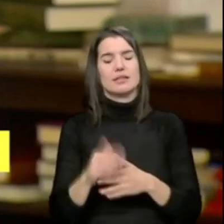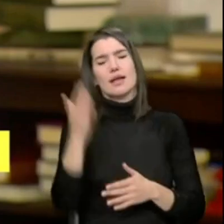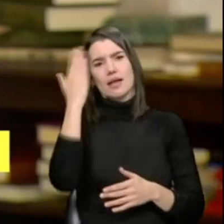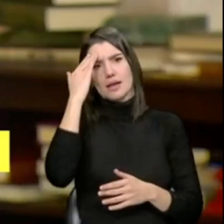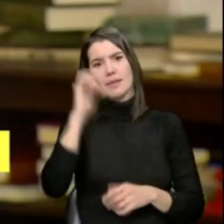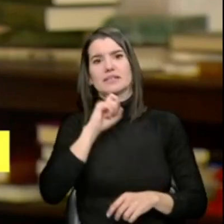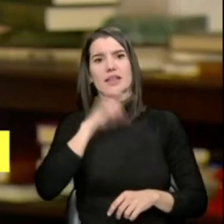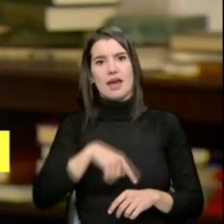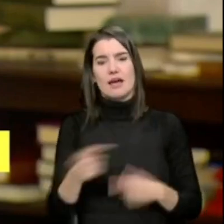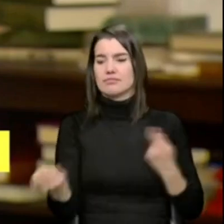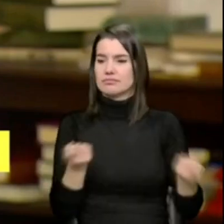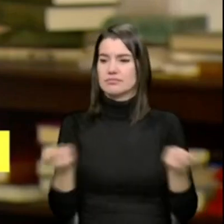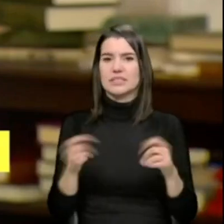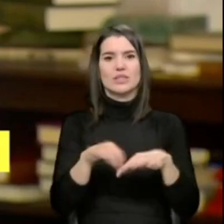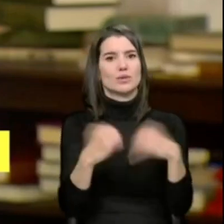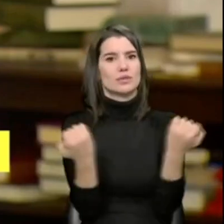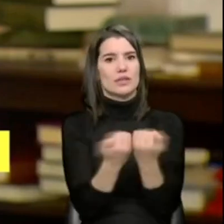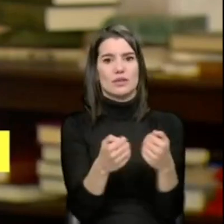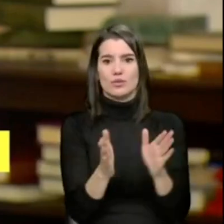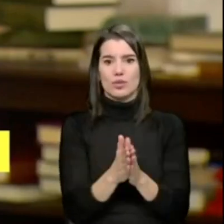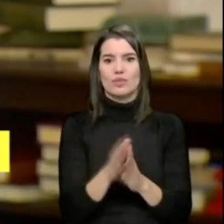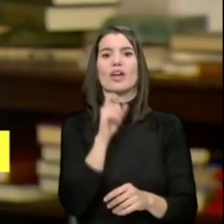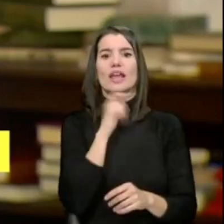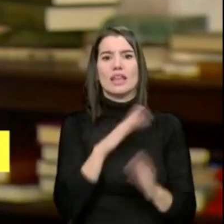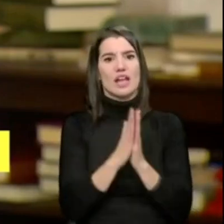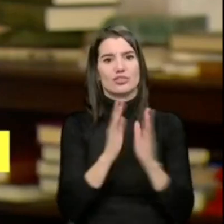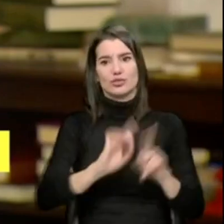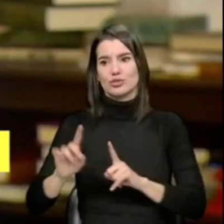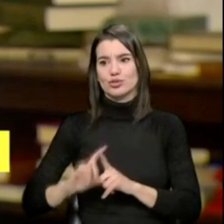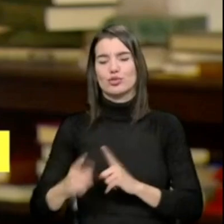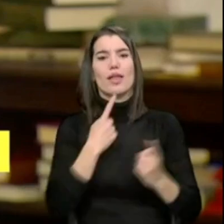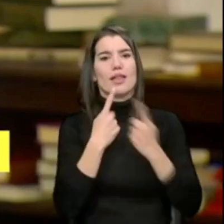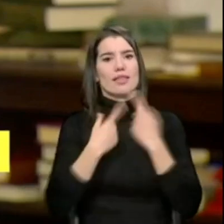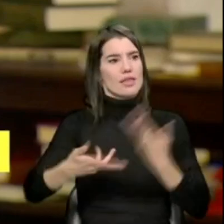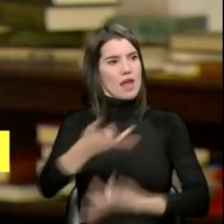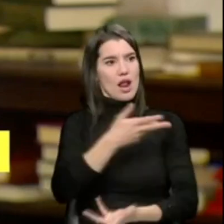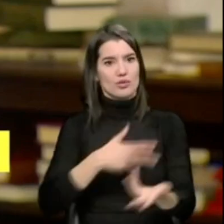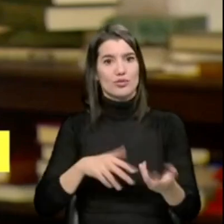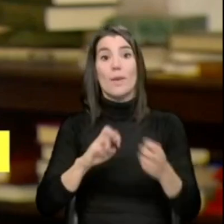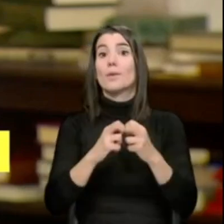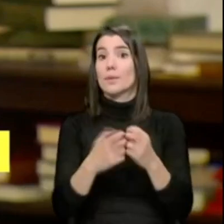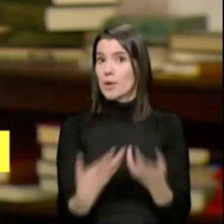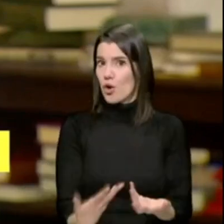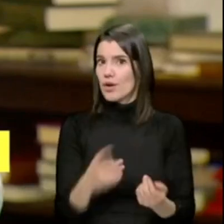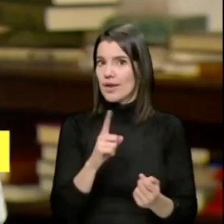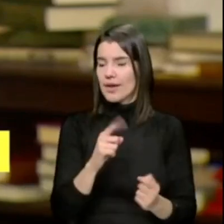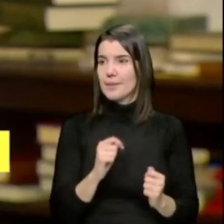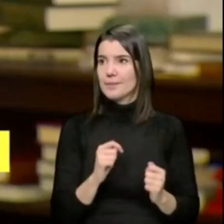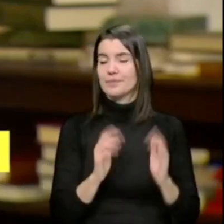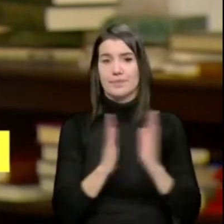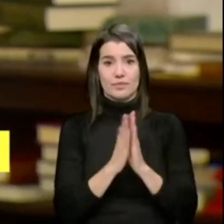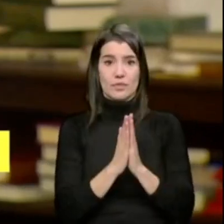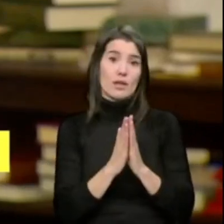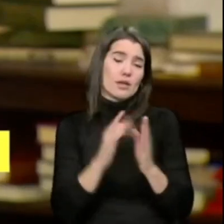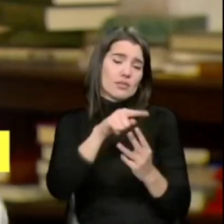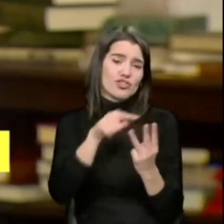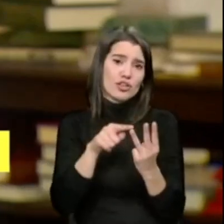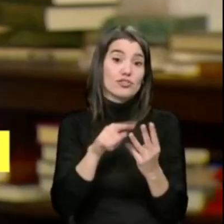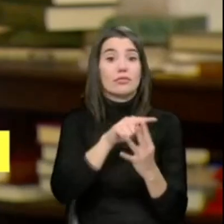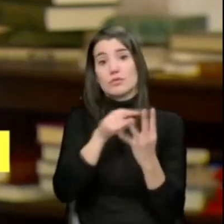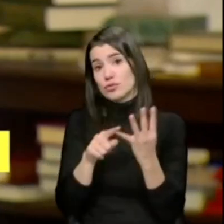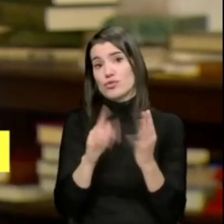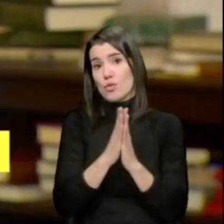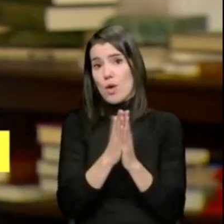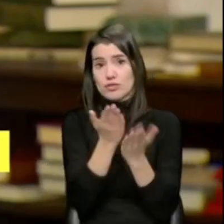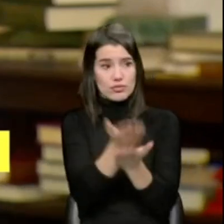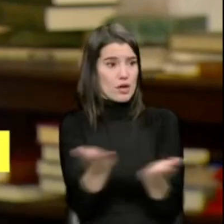uma sociedade e fazer os tais diálogos interreligiosos. O que se passa hoje em dia é que a religião, tanto as 3 religiões, aliás, as 4 religiões